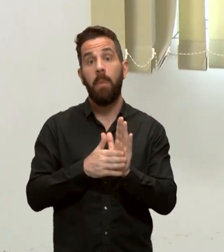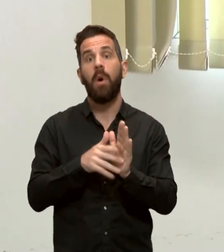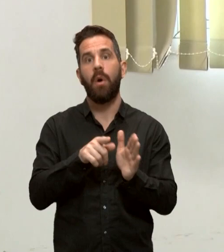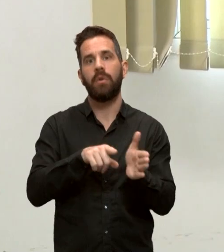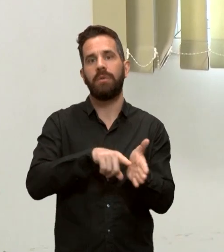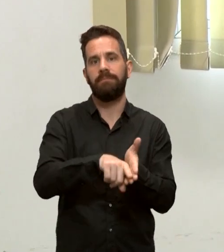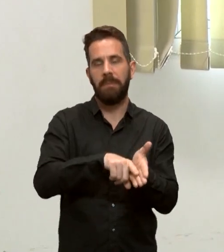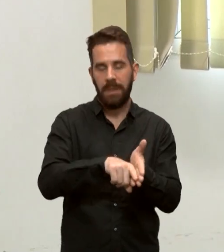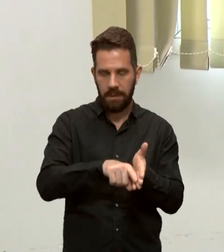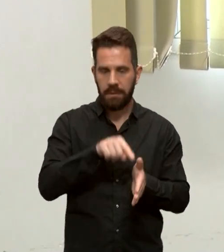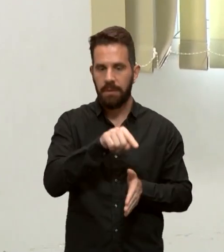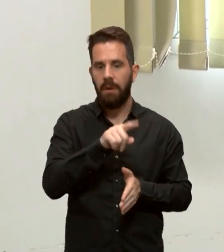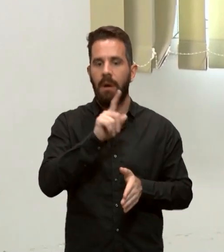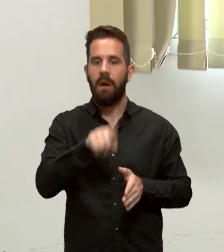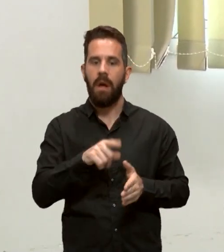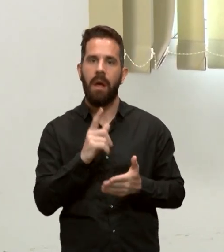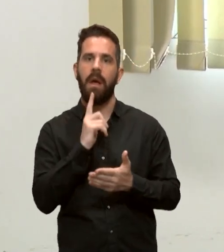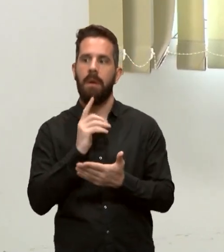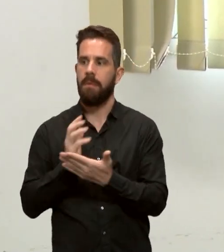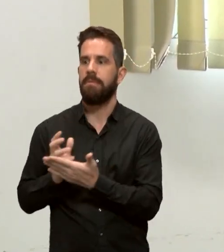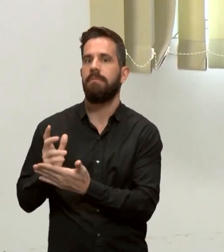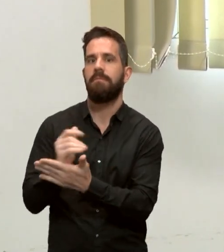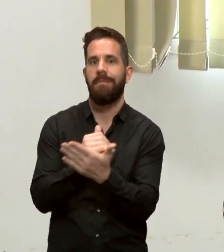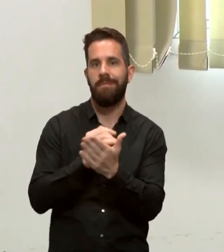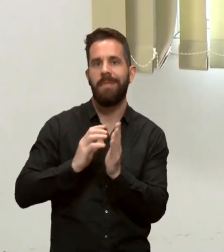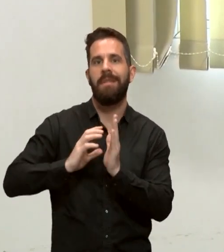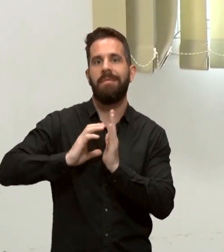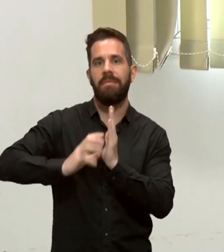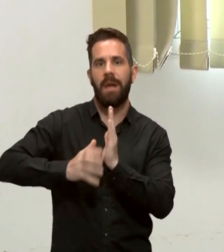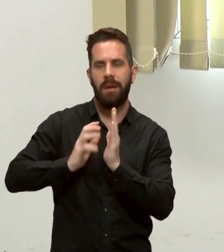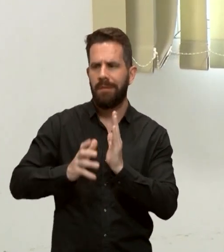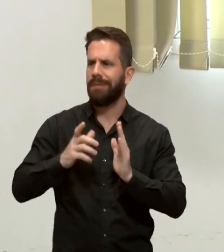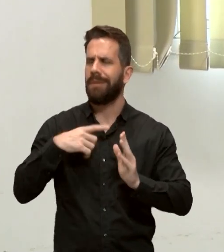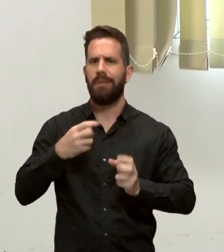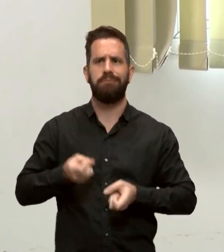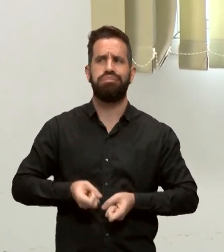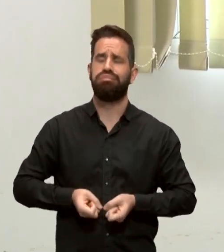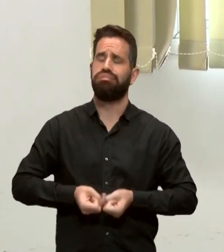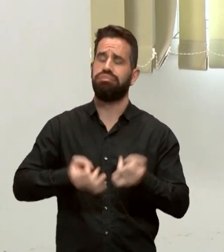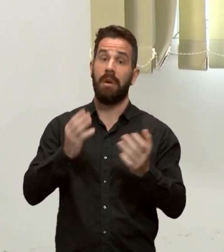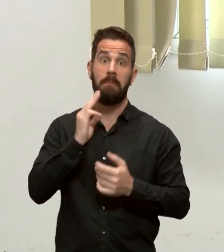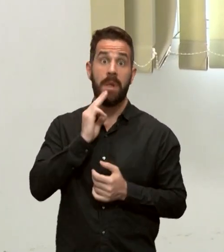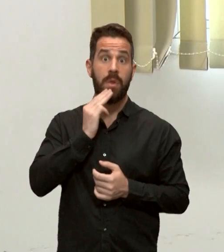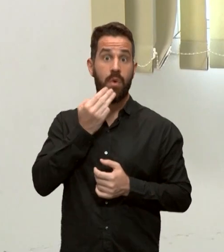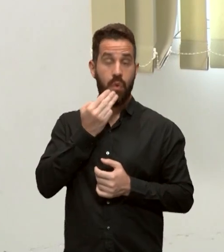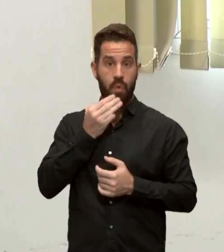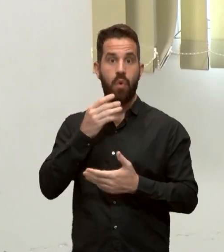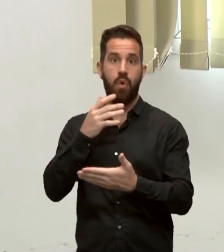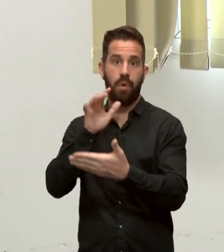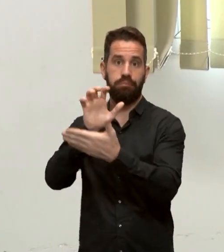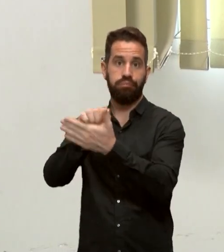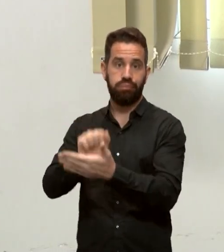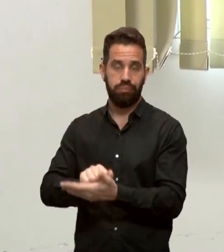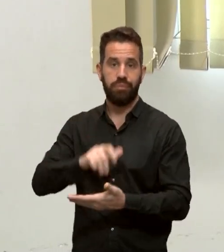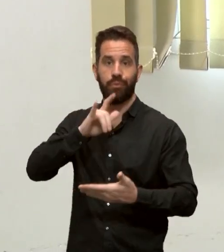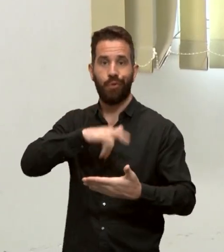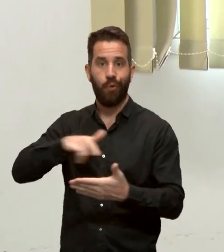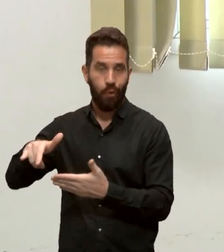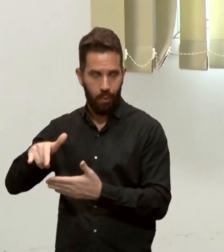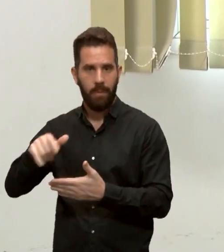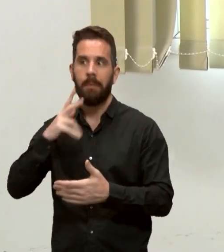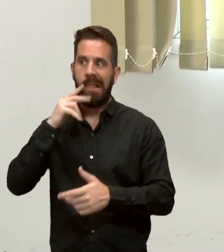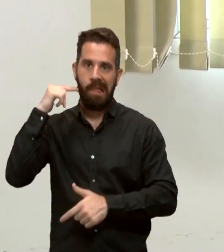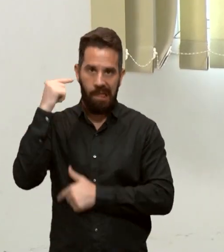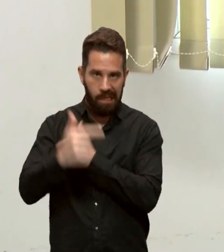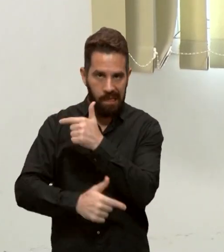similaridade, mas com bases de dados muito extensas. Então, quando a gente trata com milhões de registros, esse processamento fica muito oneroso. E a proposta do trabalho